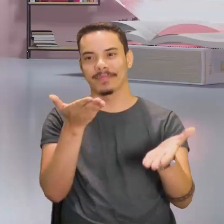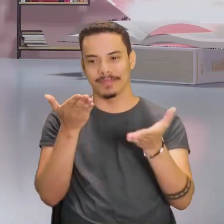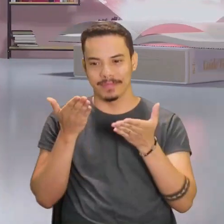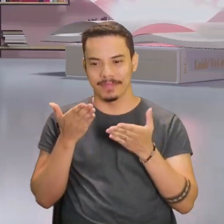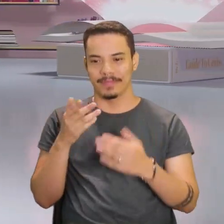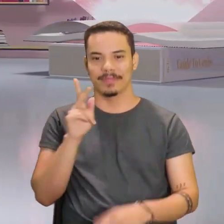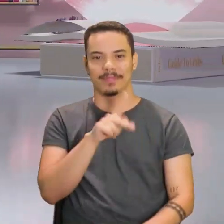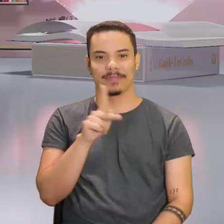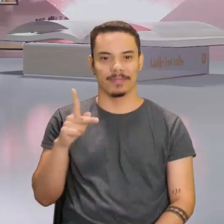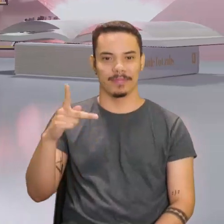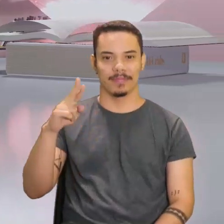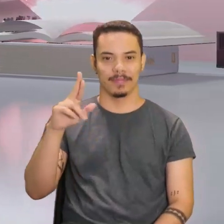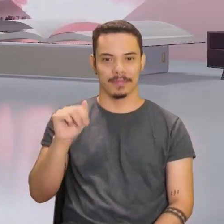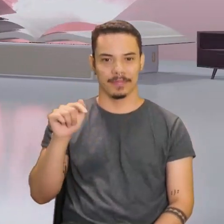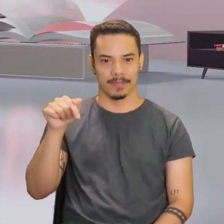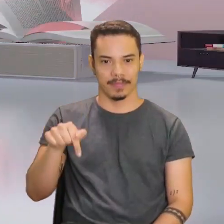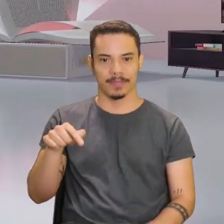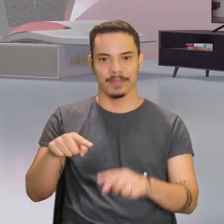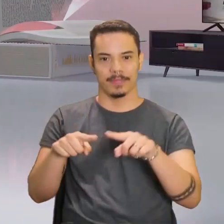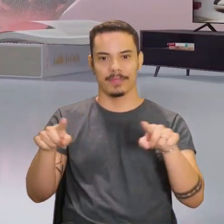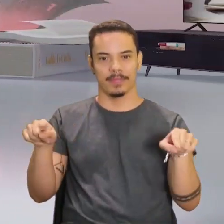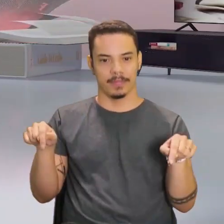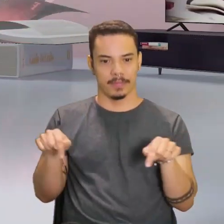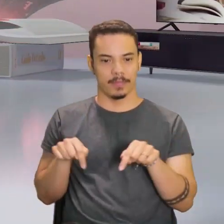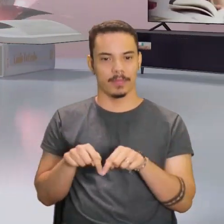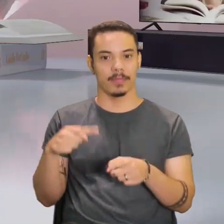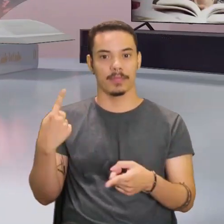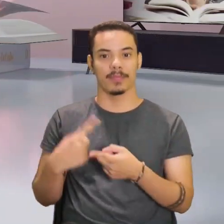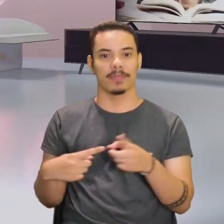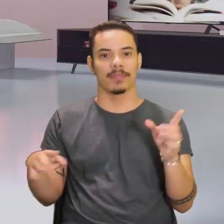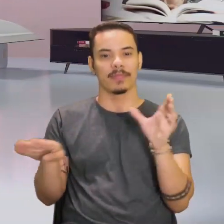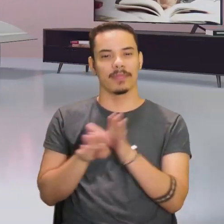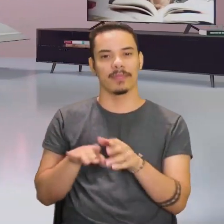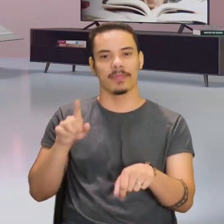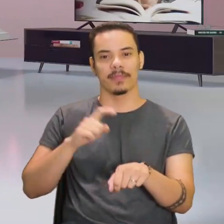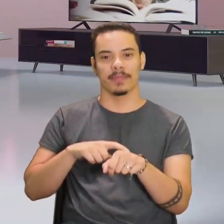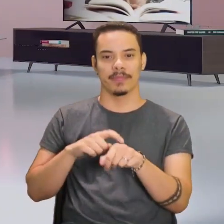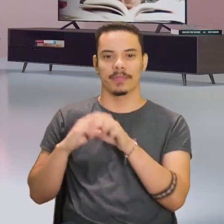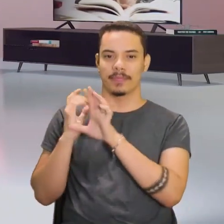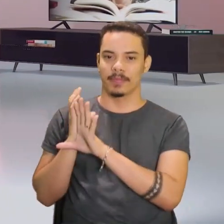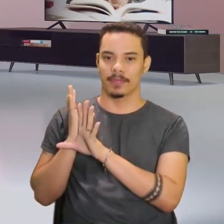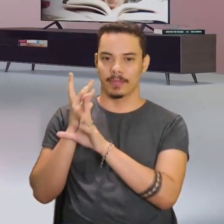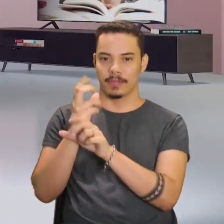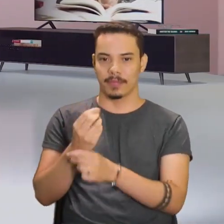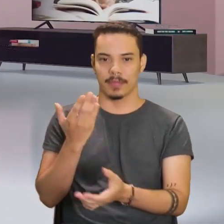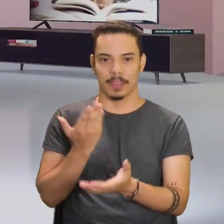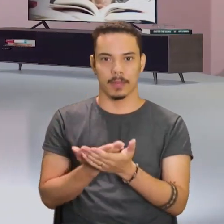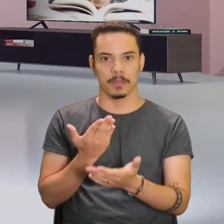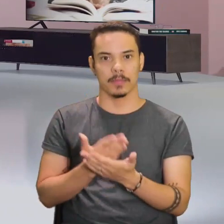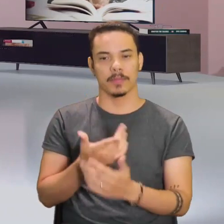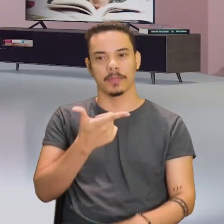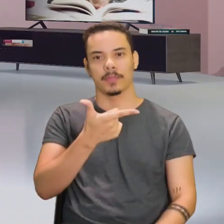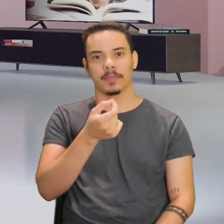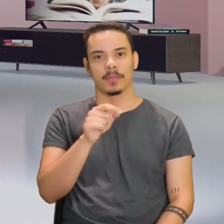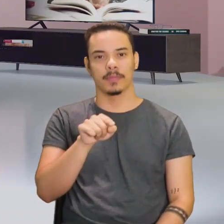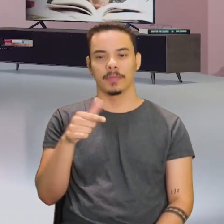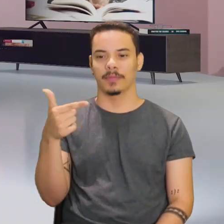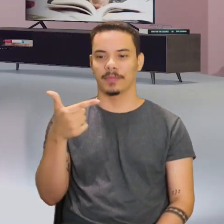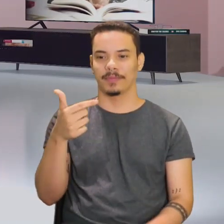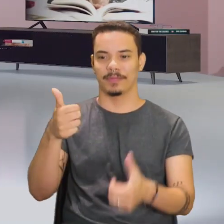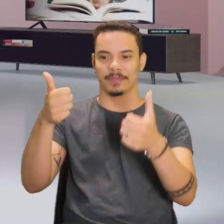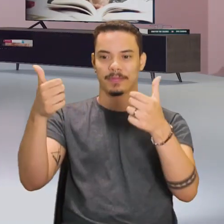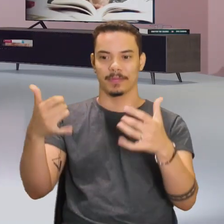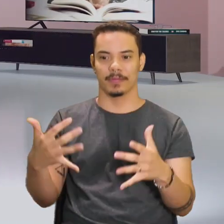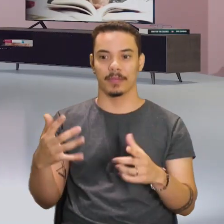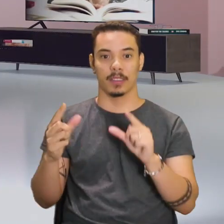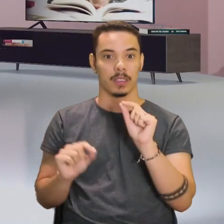bem-vinda por aqui ao nosso estúdio, porque chegou o momento da nossa revisão. Aula 20.2, falando sobre